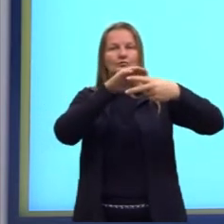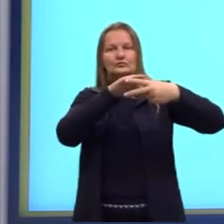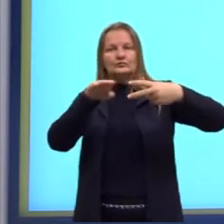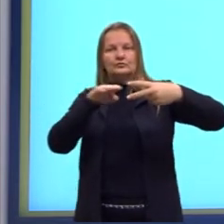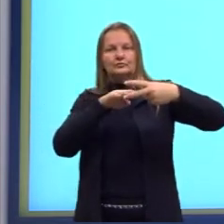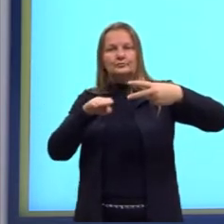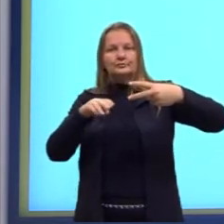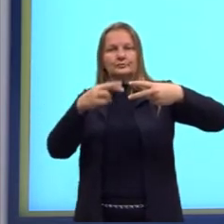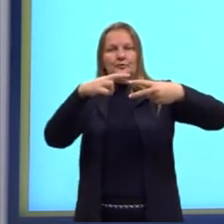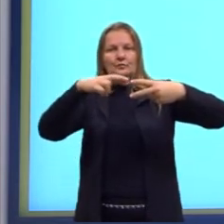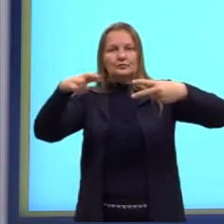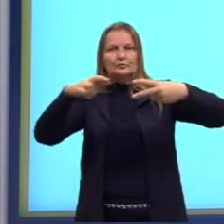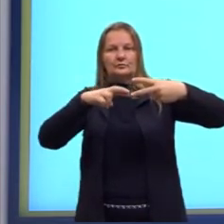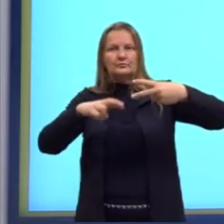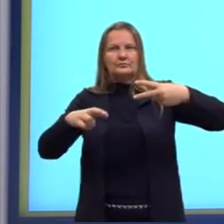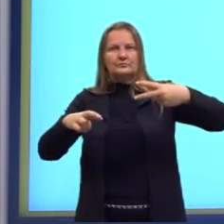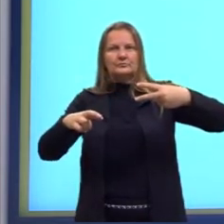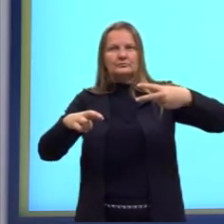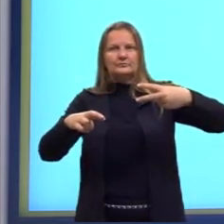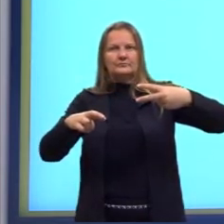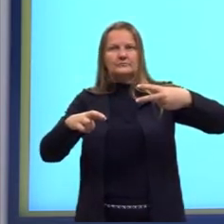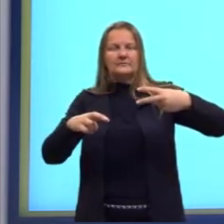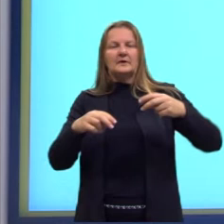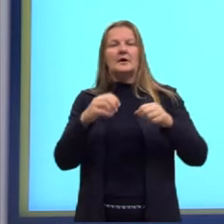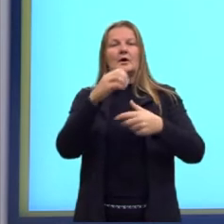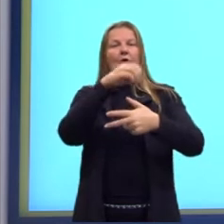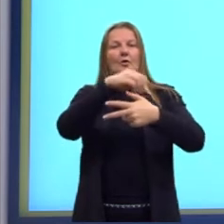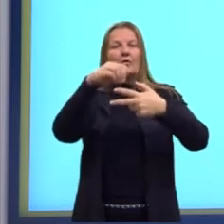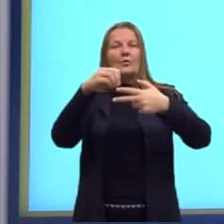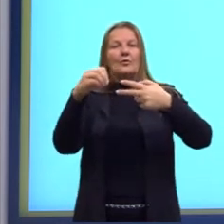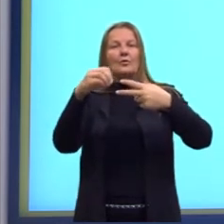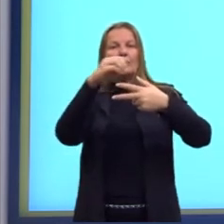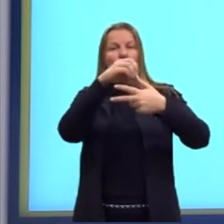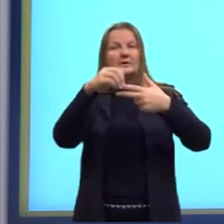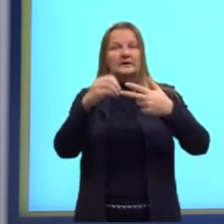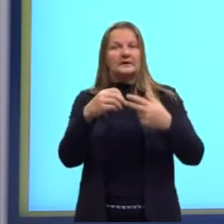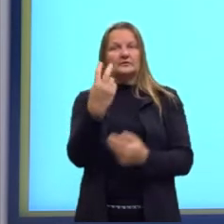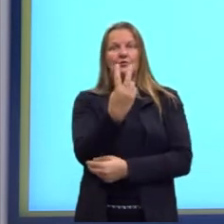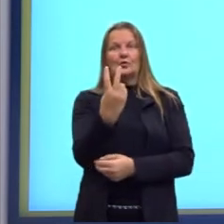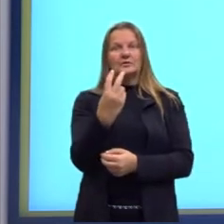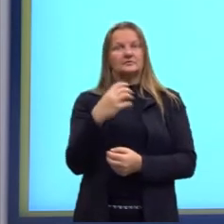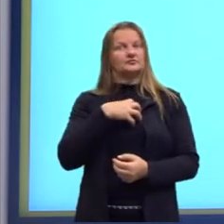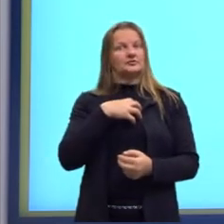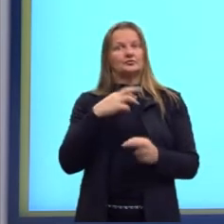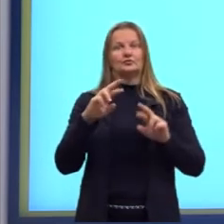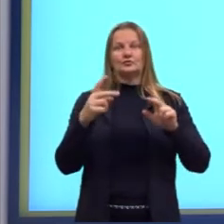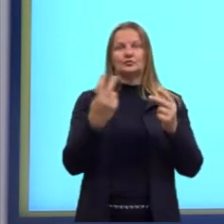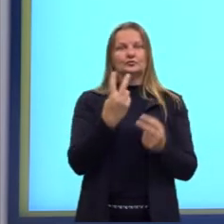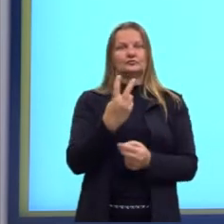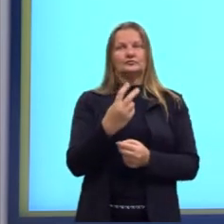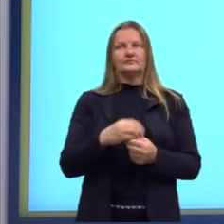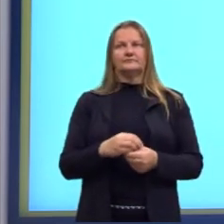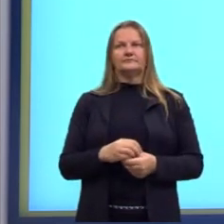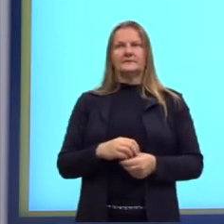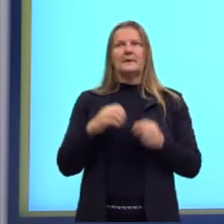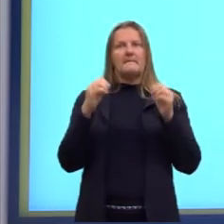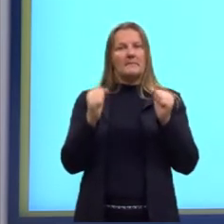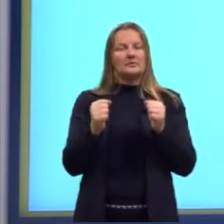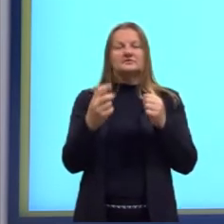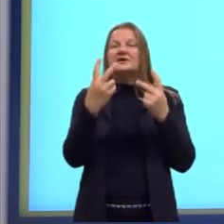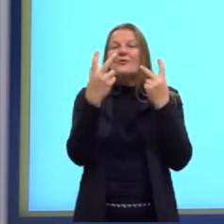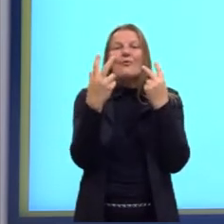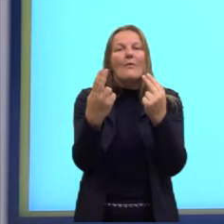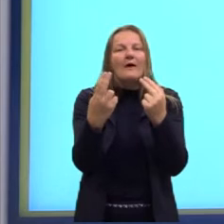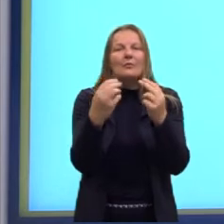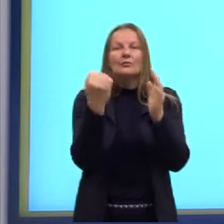dessa forma aqui tanto faz tá o Enem ele mostra Dos dois jeitos então a gente precisa saber que é a